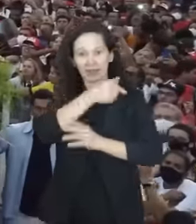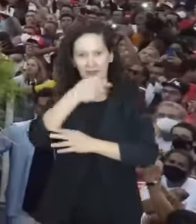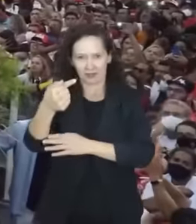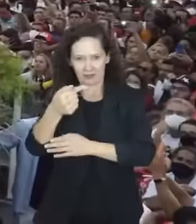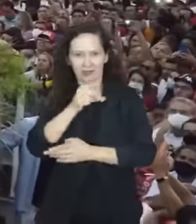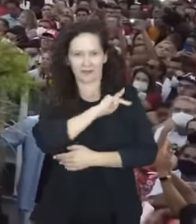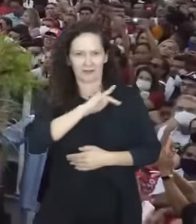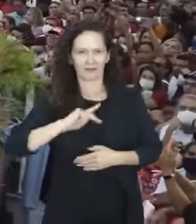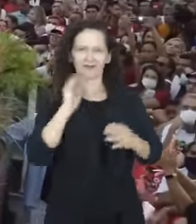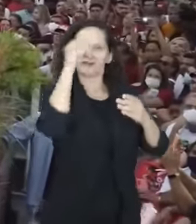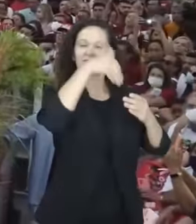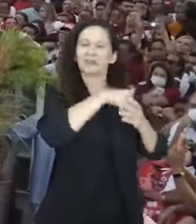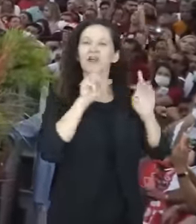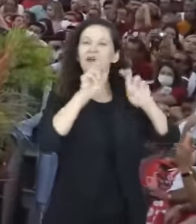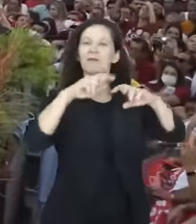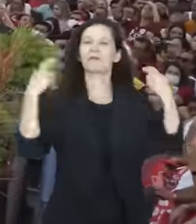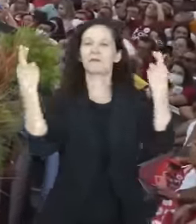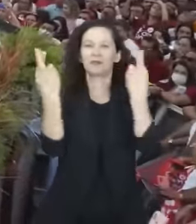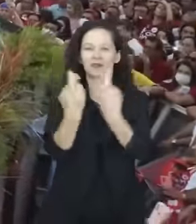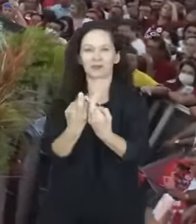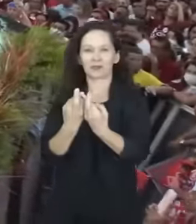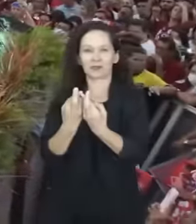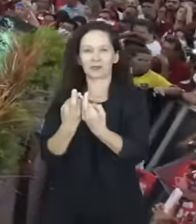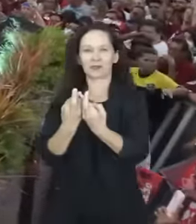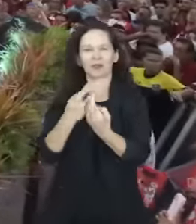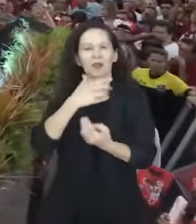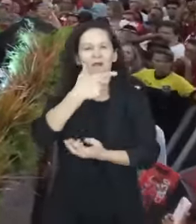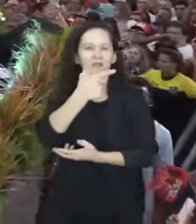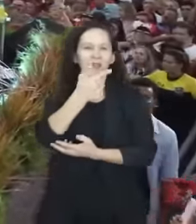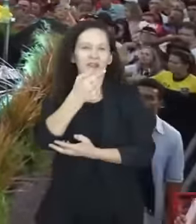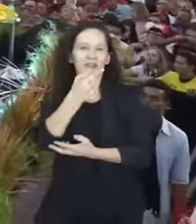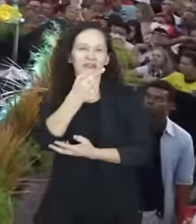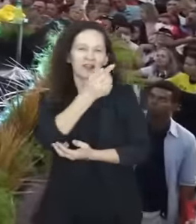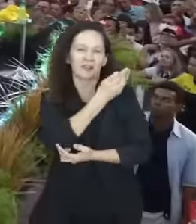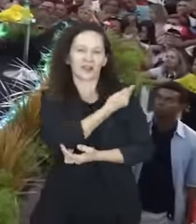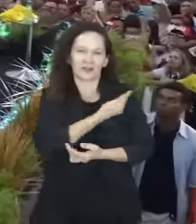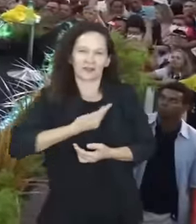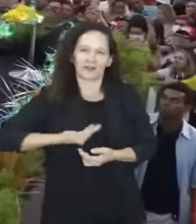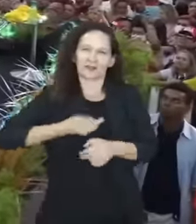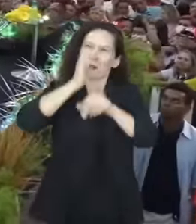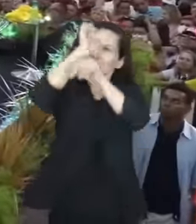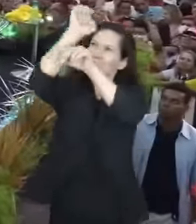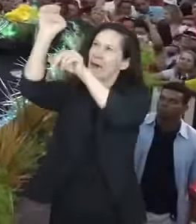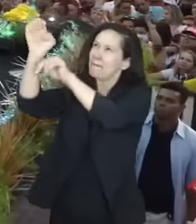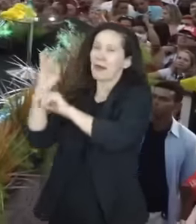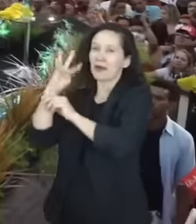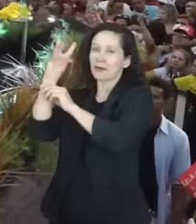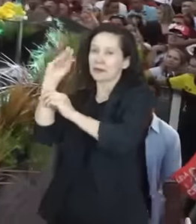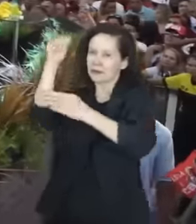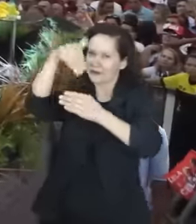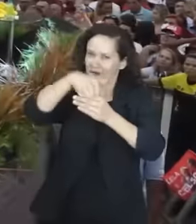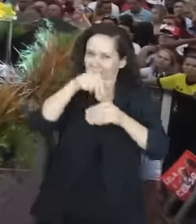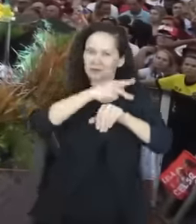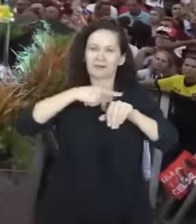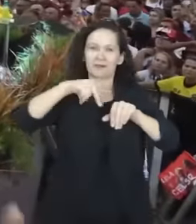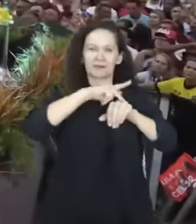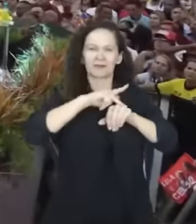reunião com os 27 governadores eleitos nesse país, para que cada